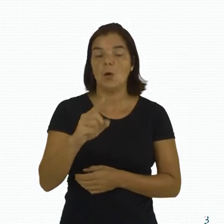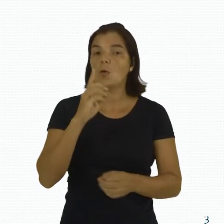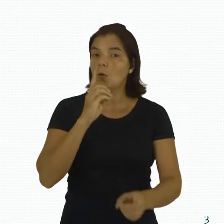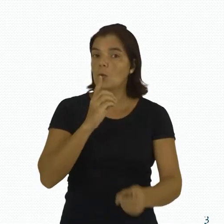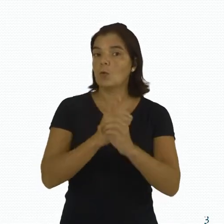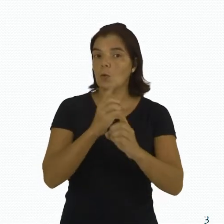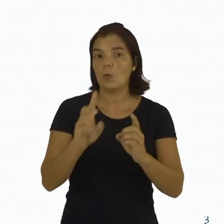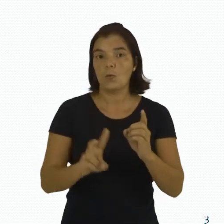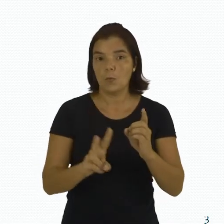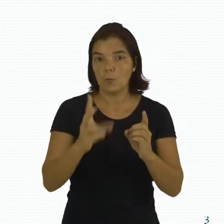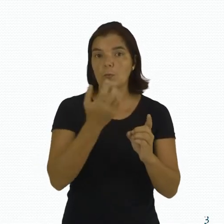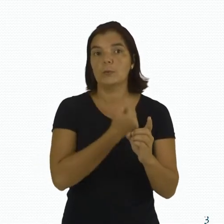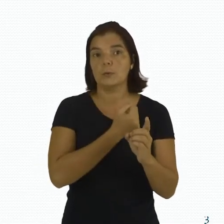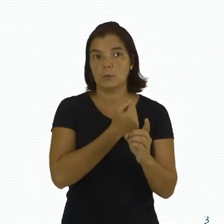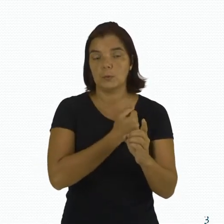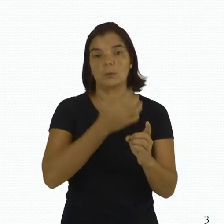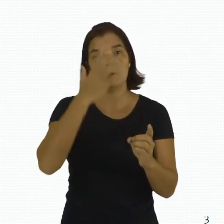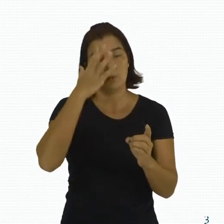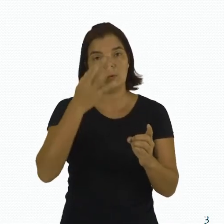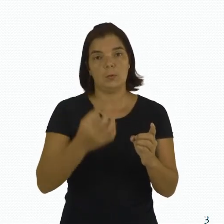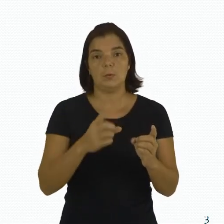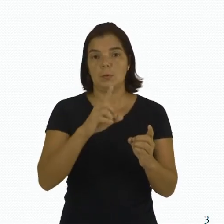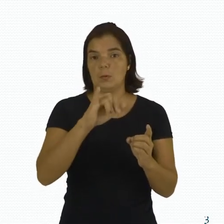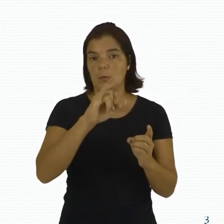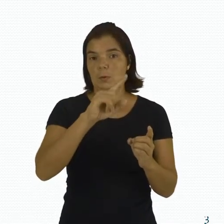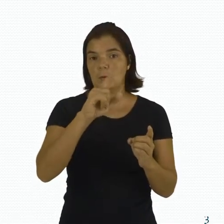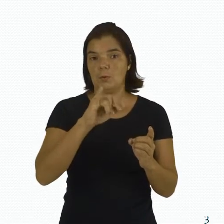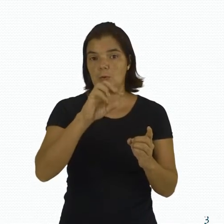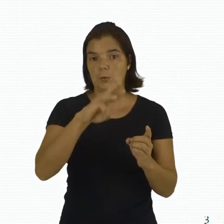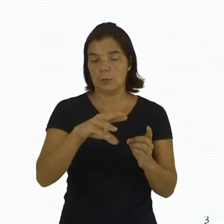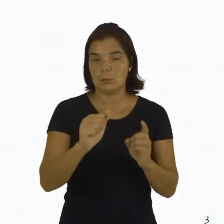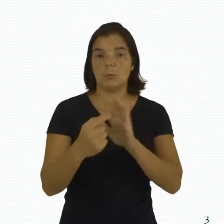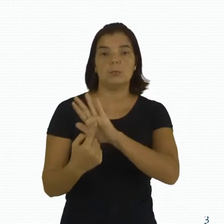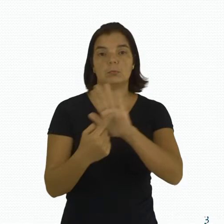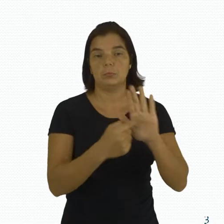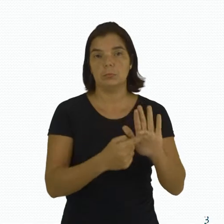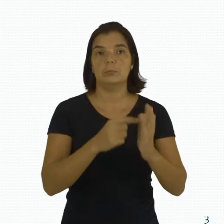cujo valor dela é justamente a dízima periódica dada.